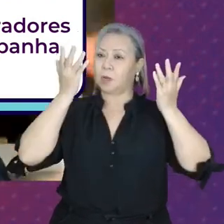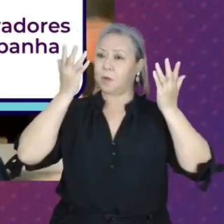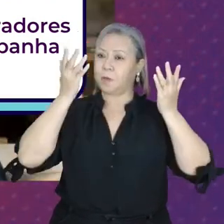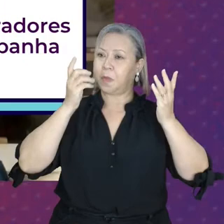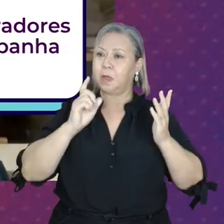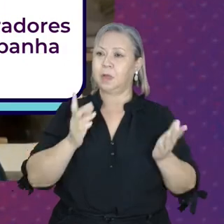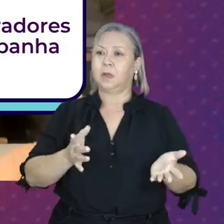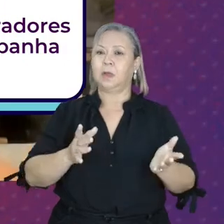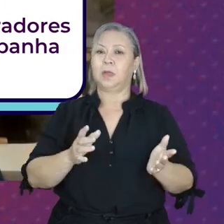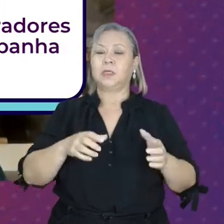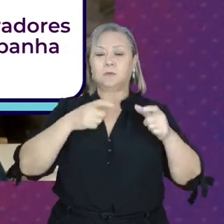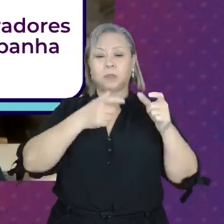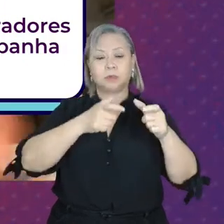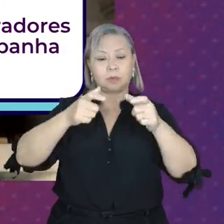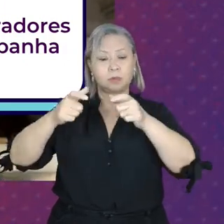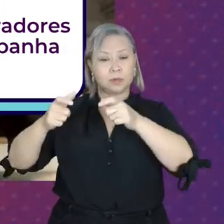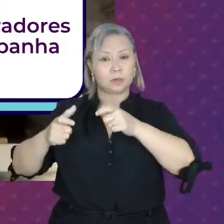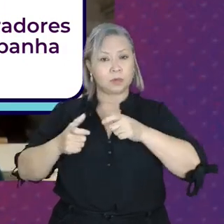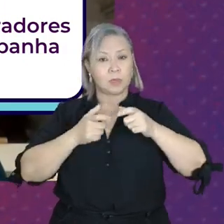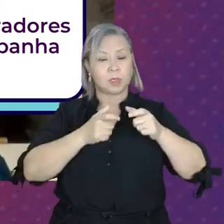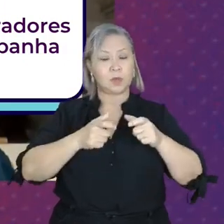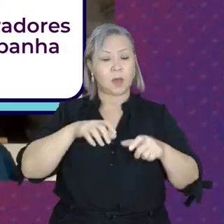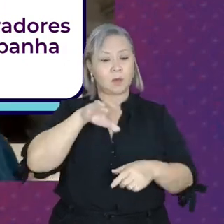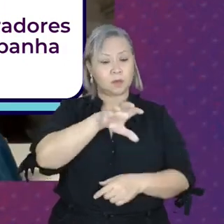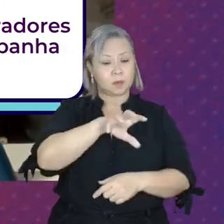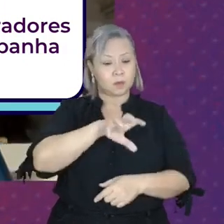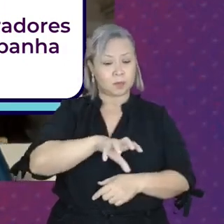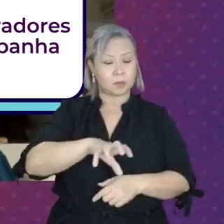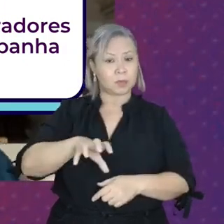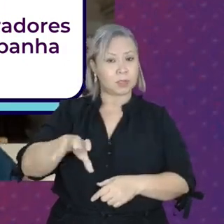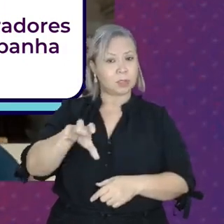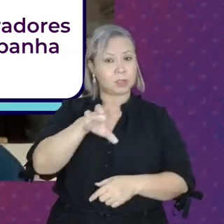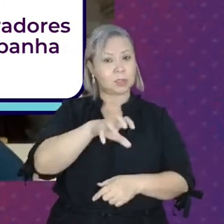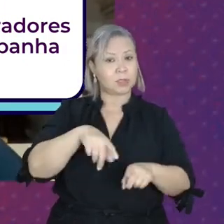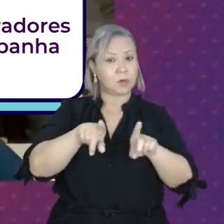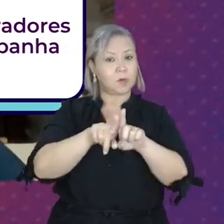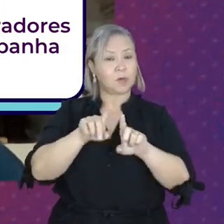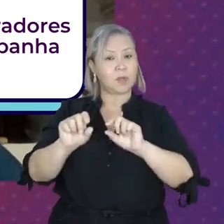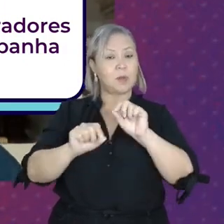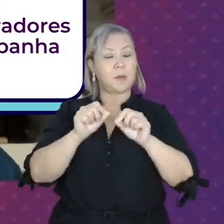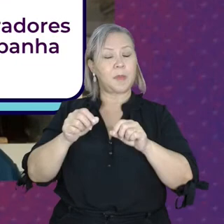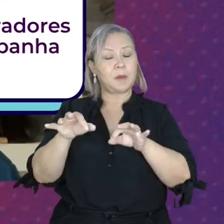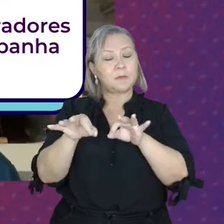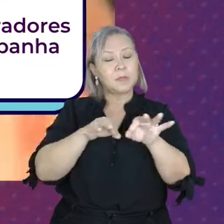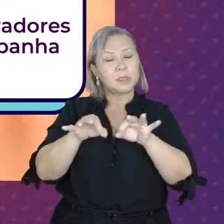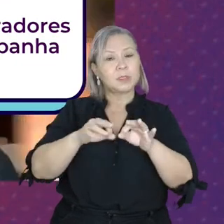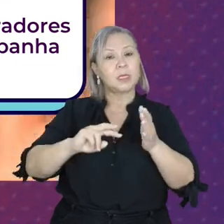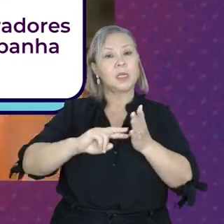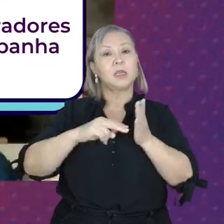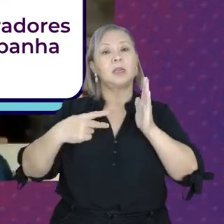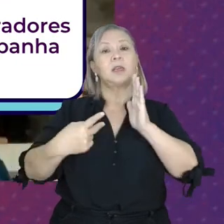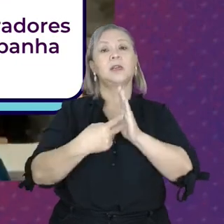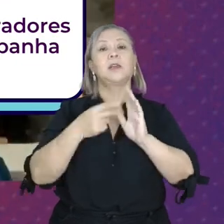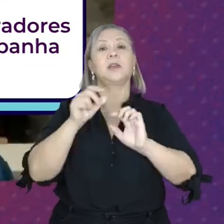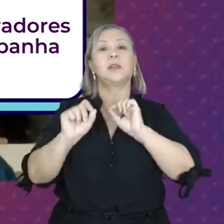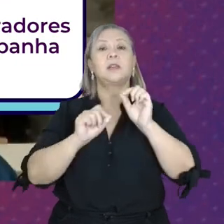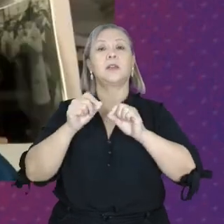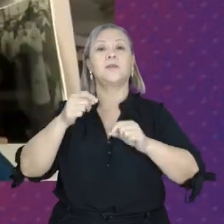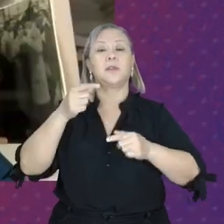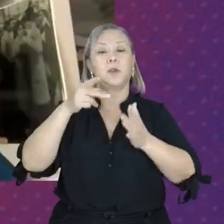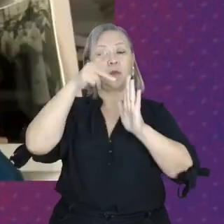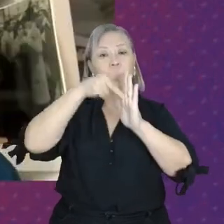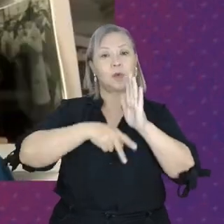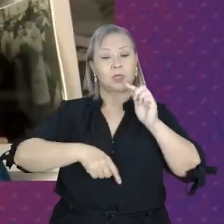seja nos territórios, seja por setor, para construir e definir o projeto político da candidatura de cada